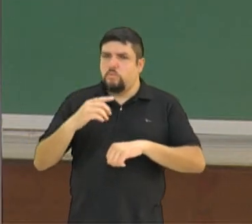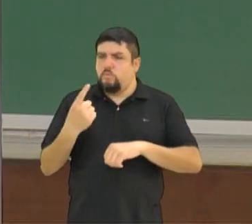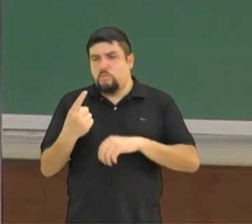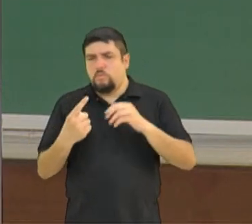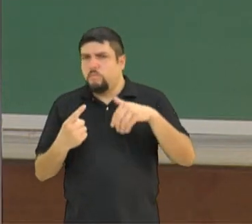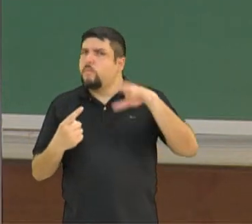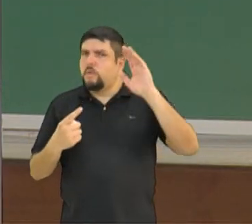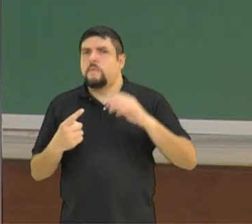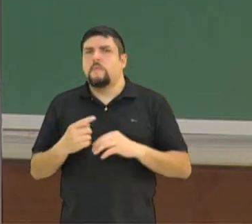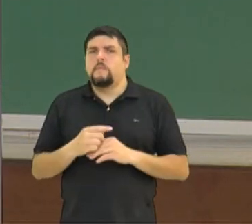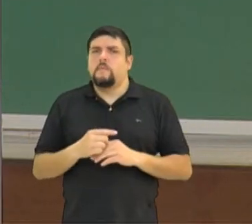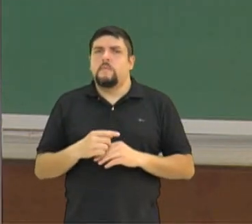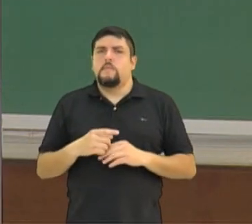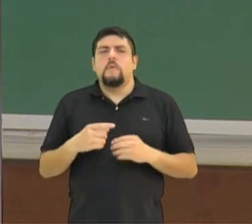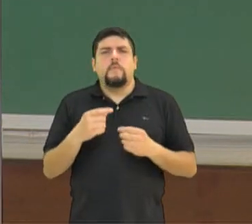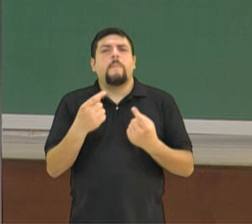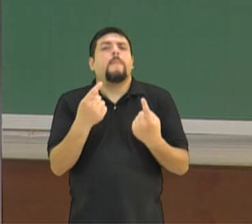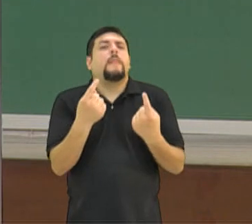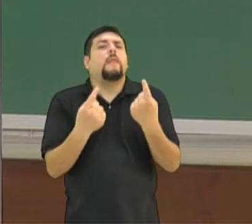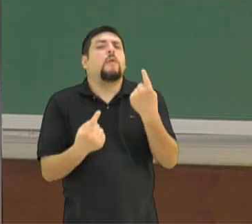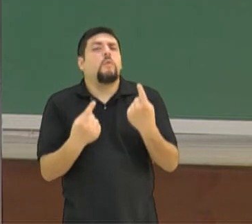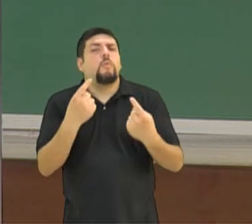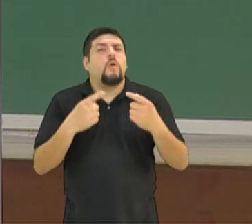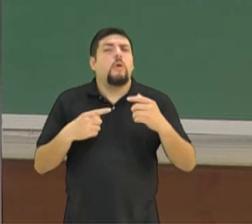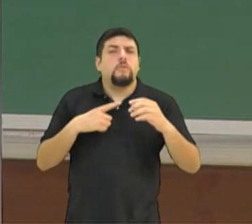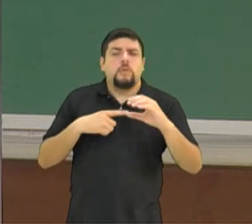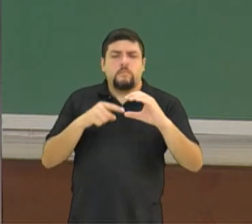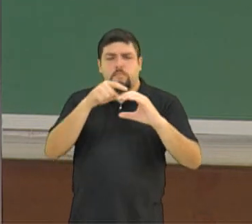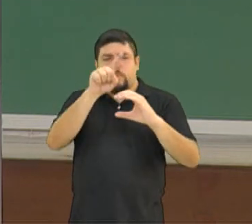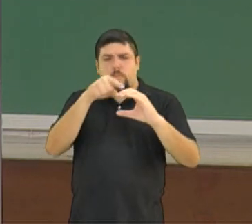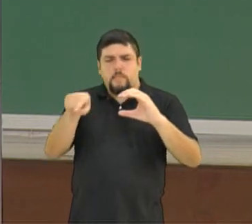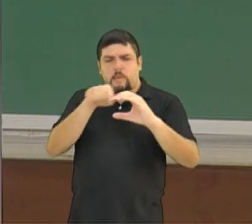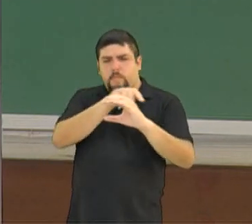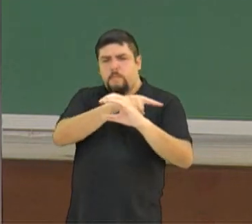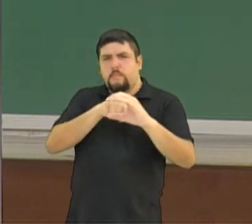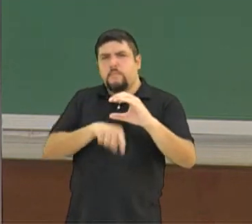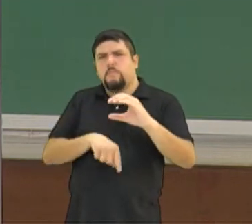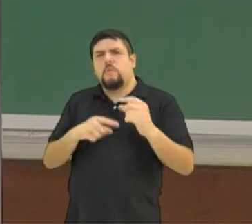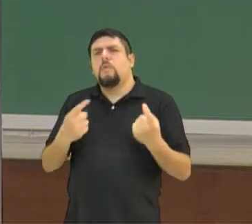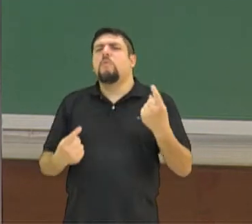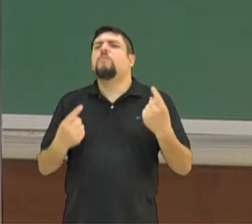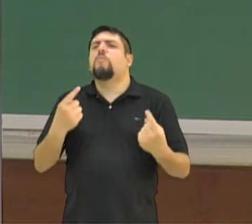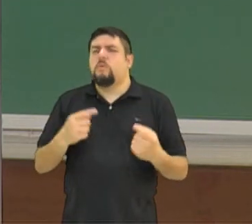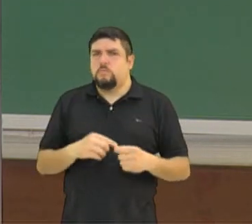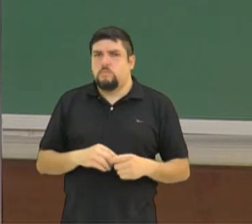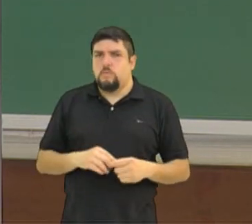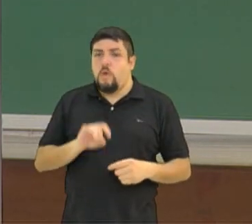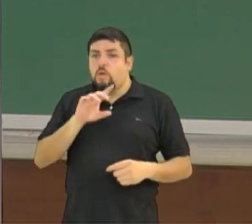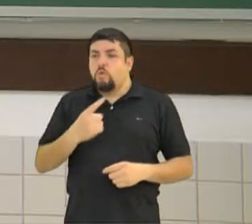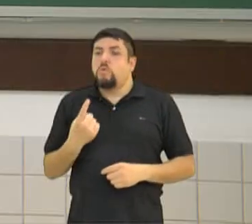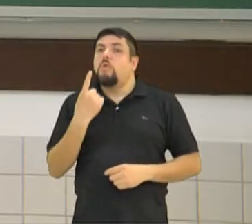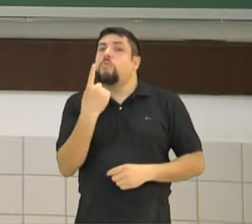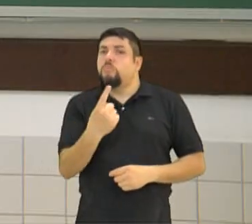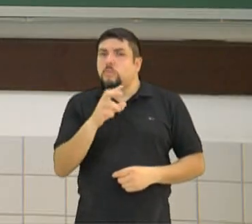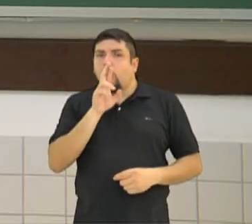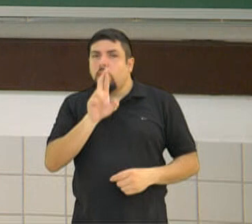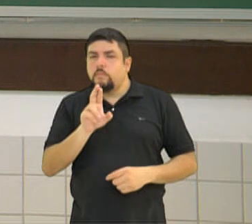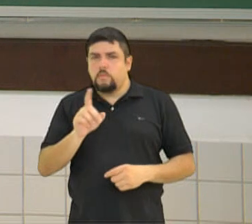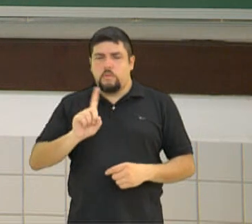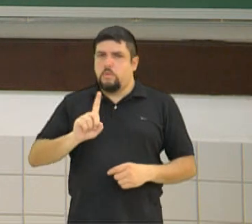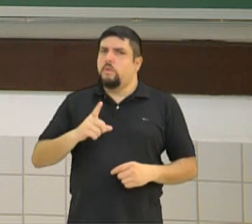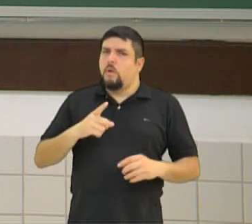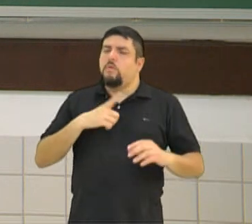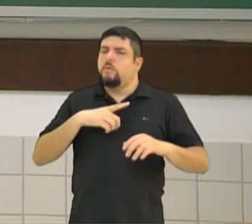Quais deles apresentam carbono quiral? Não esquece a dica, não é só uma resposta, existe mais